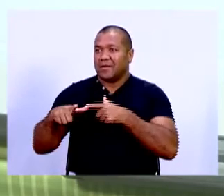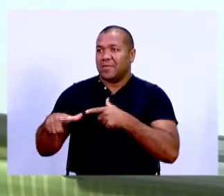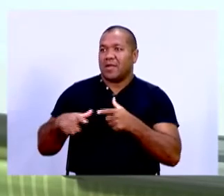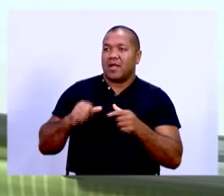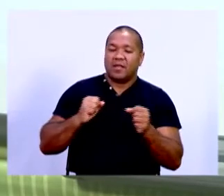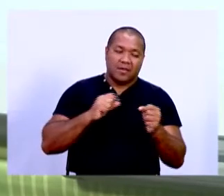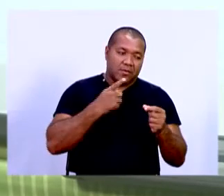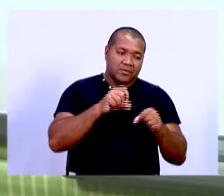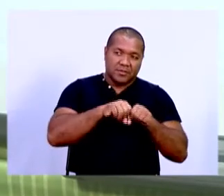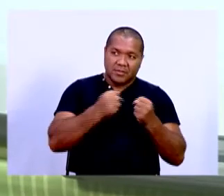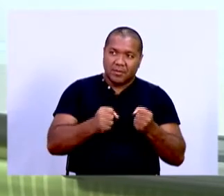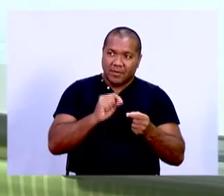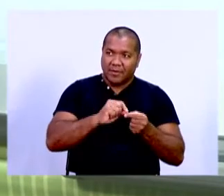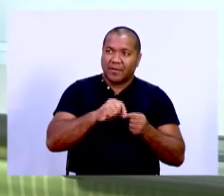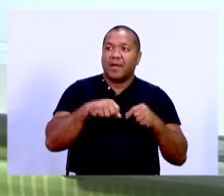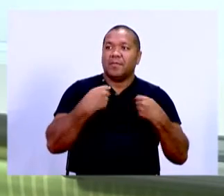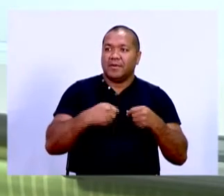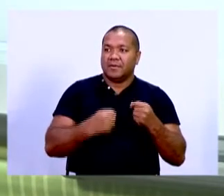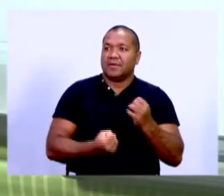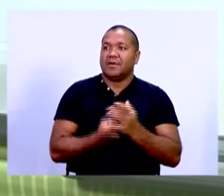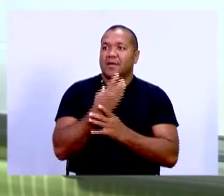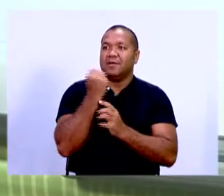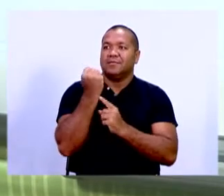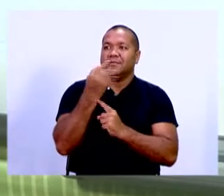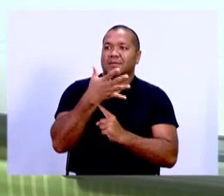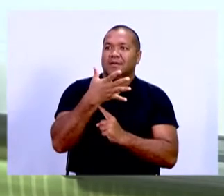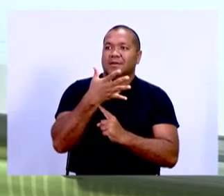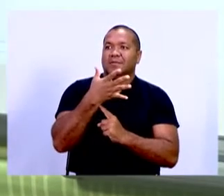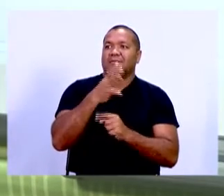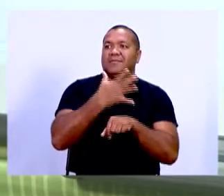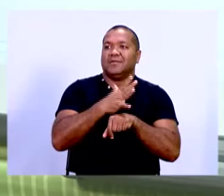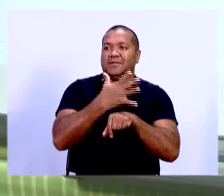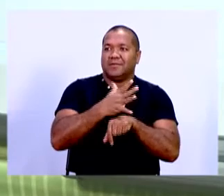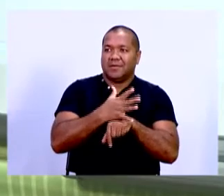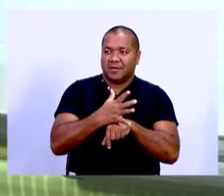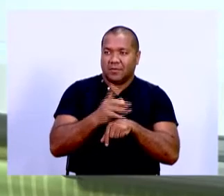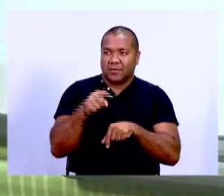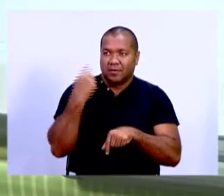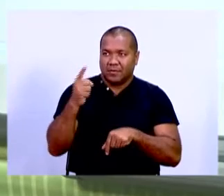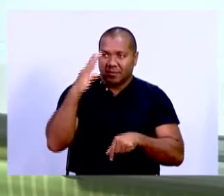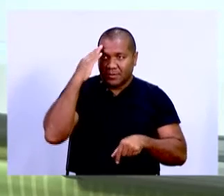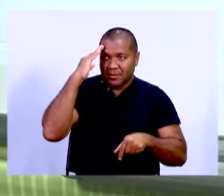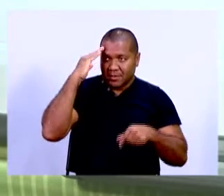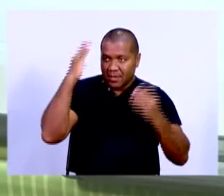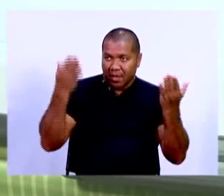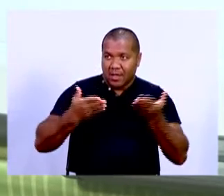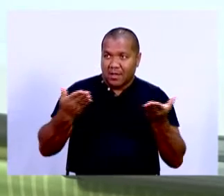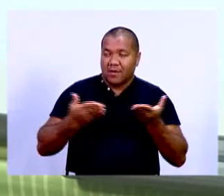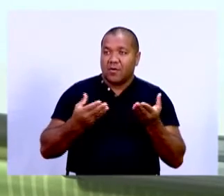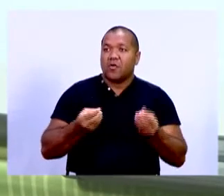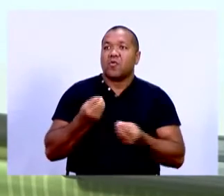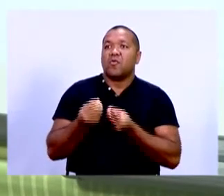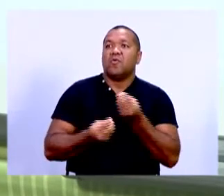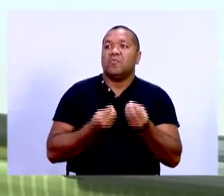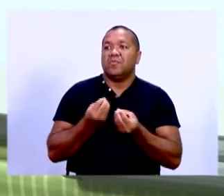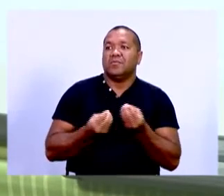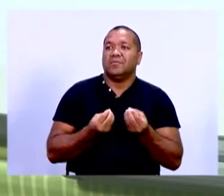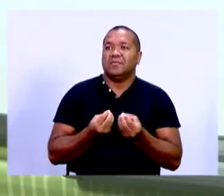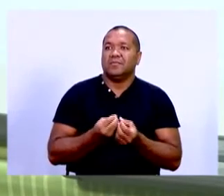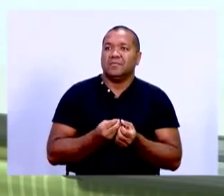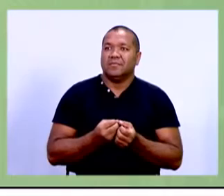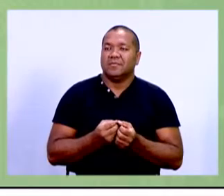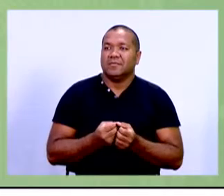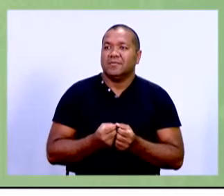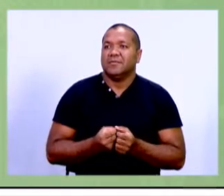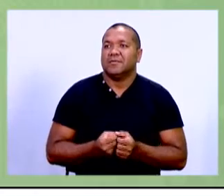sistema vai desenvolver, eu preciso criar um diagrama de atividades. Nós vamos entender agora utilizando o nosso